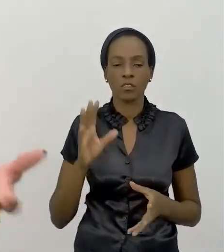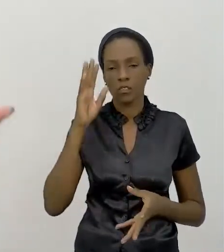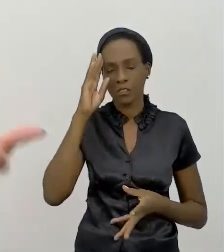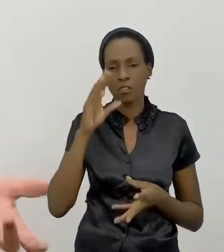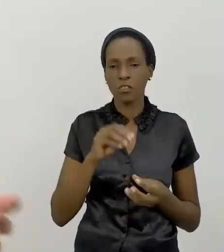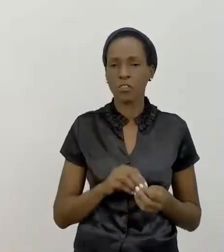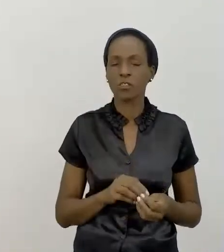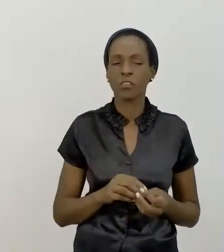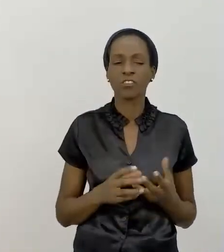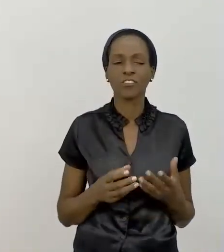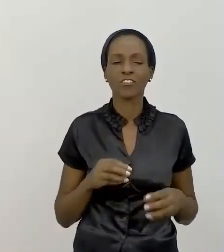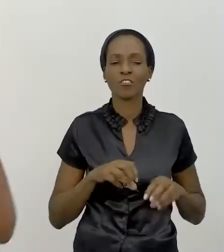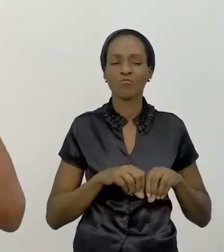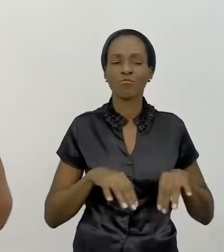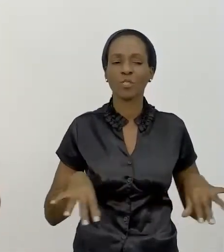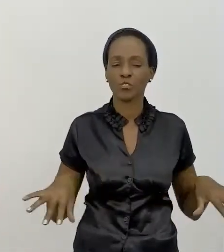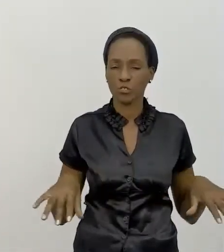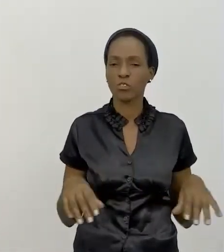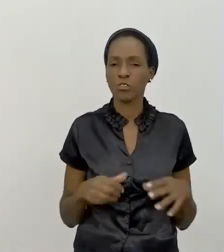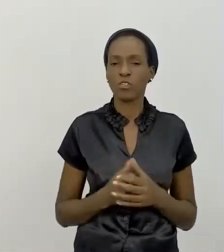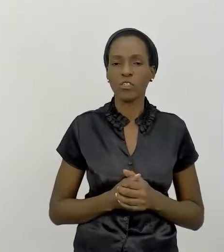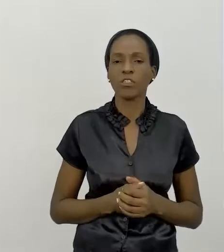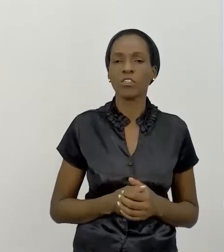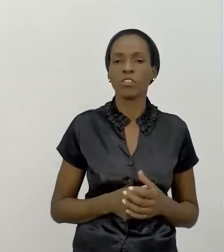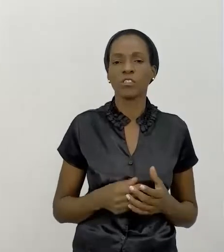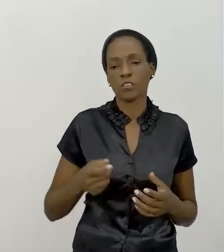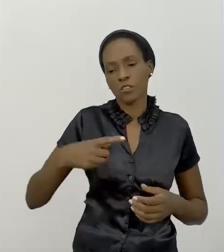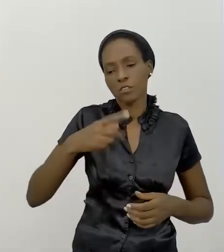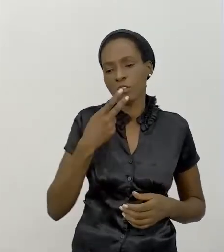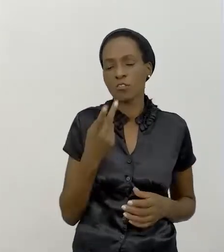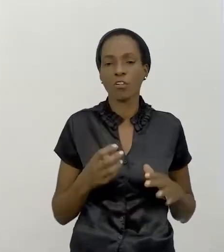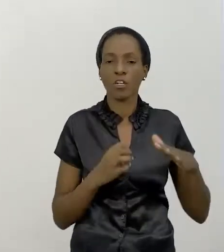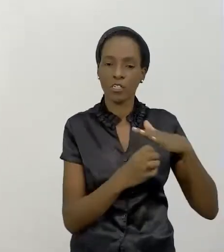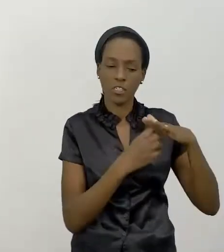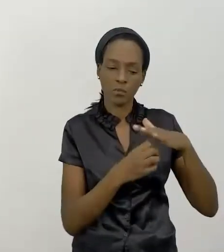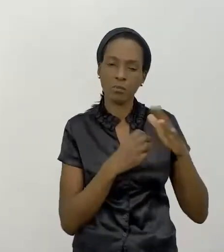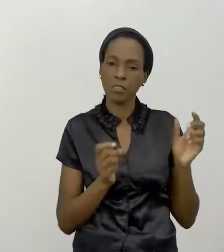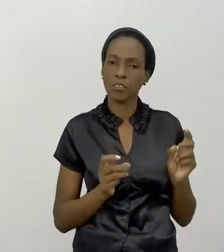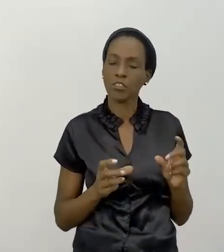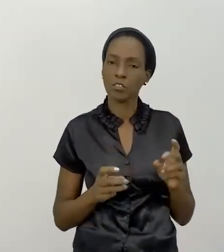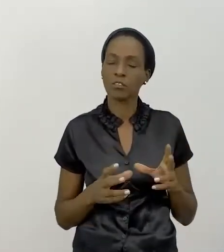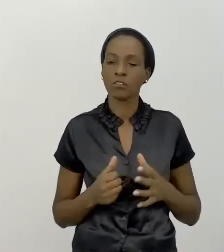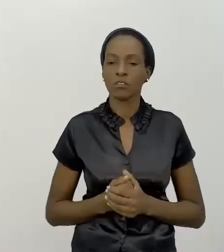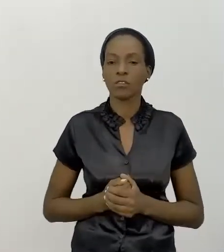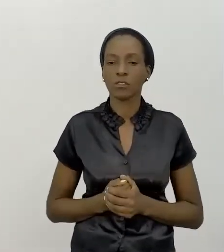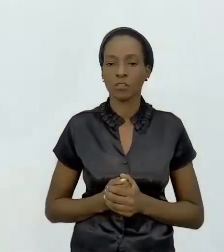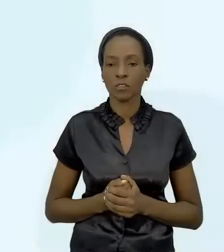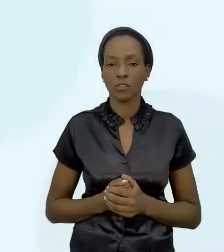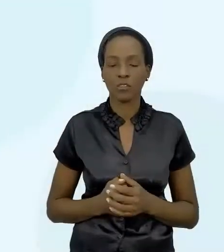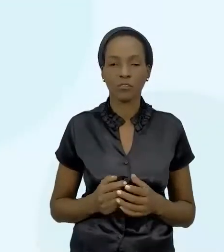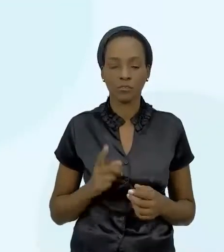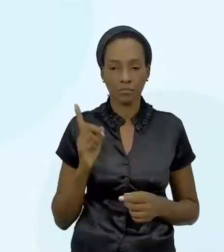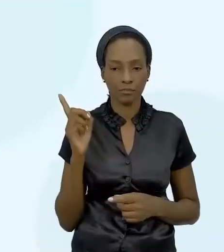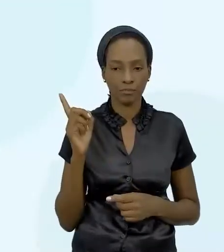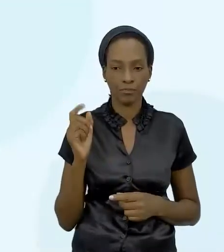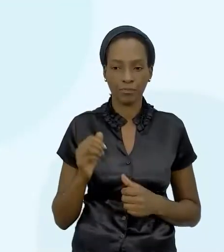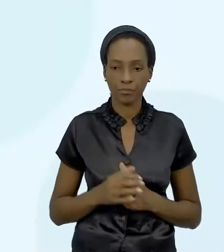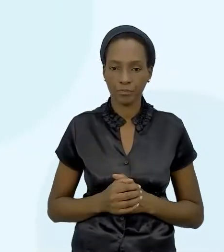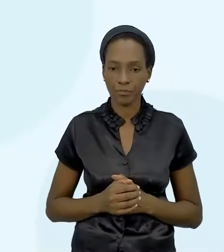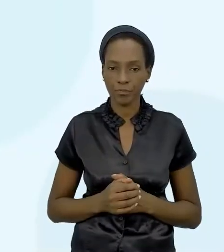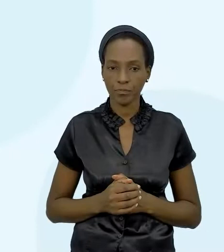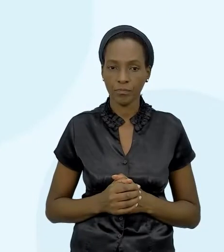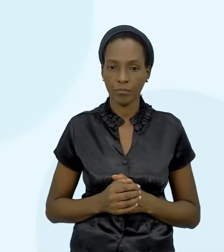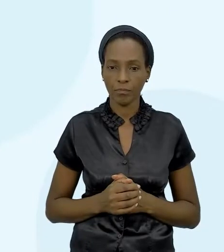sobre prejuízo aí quando a gente trata de uma empresa de vendas, tá bom? Então olha lá na telinha para vocês